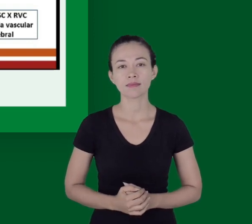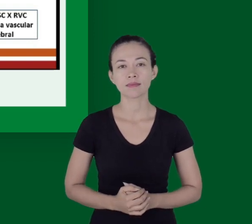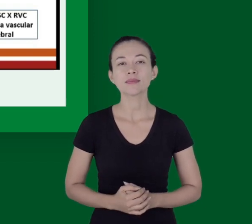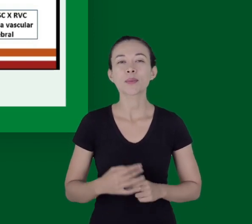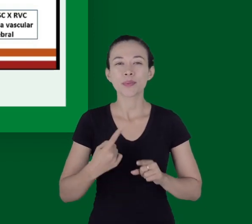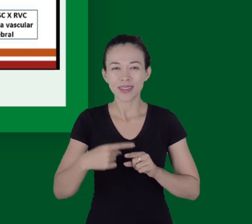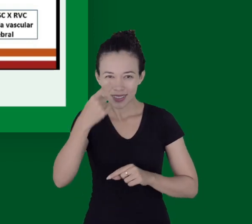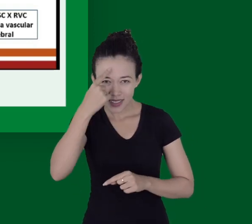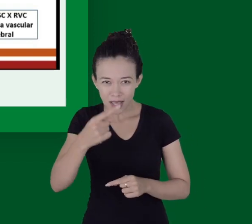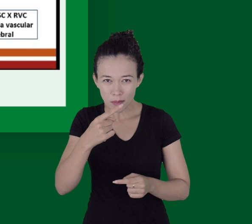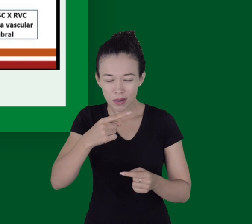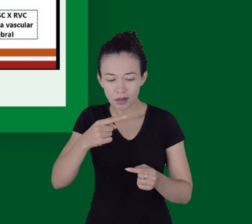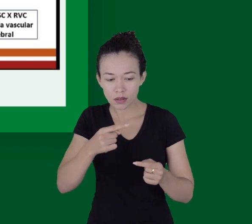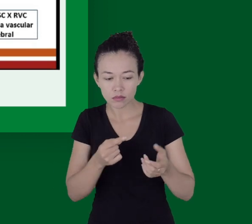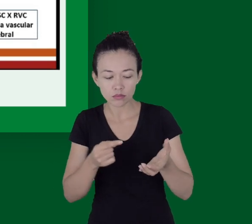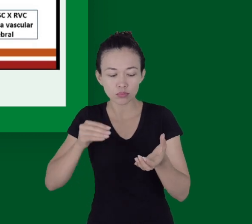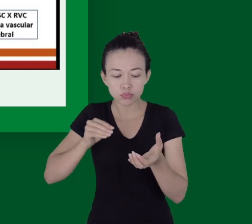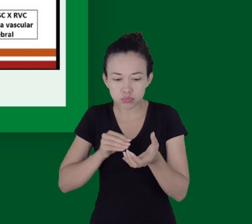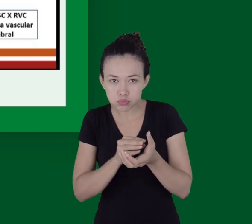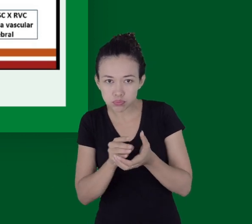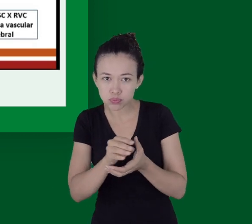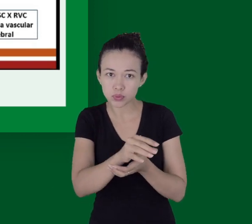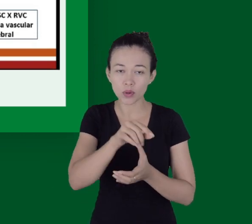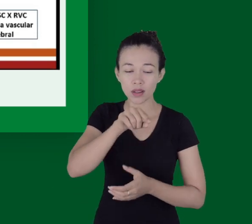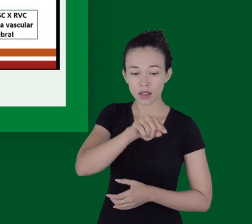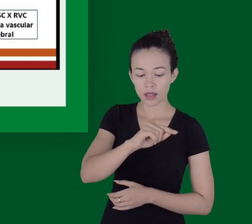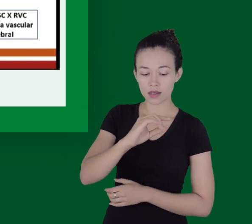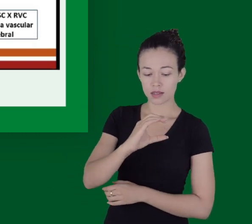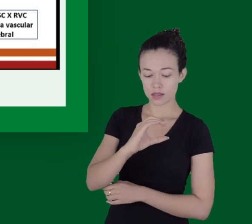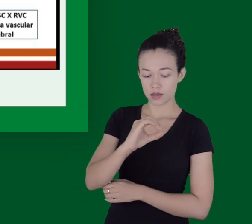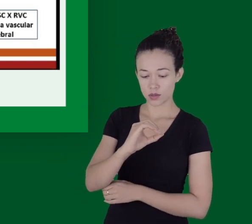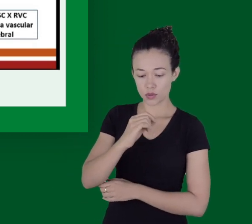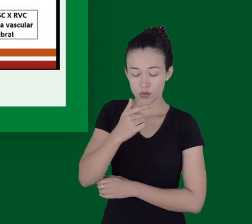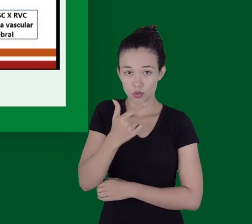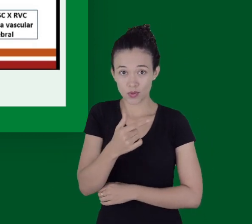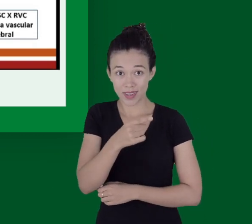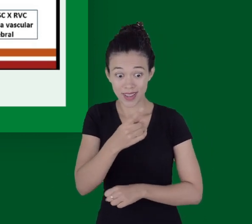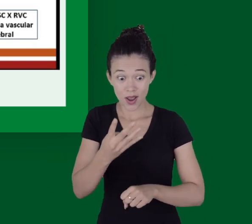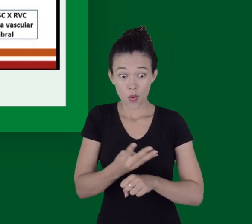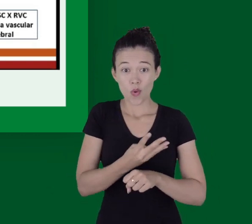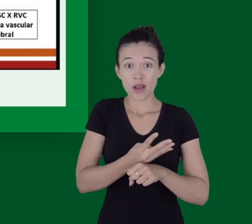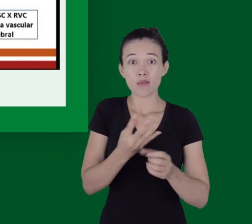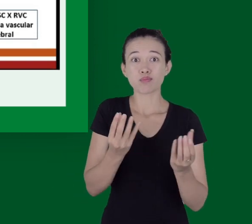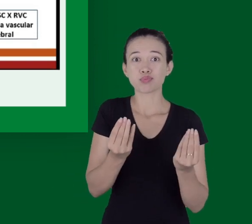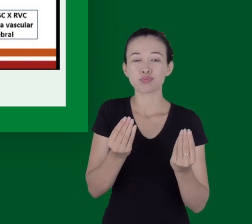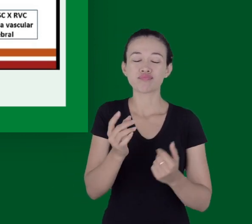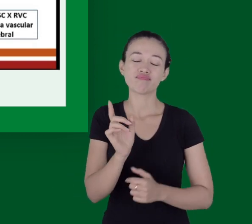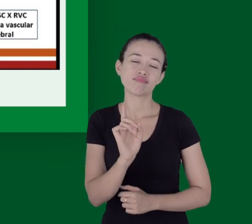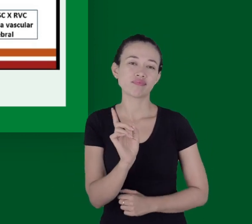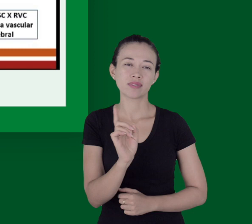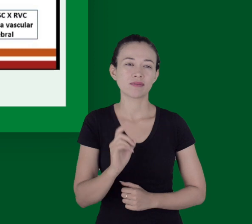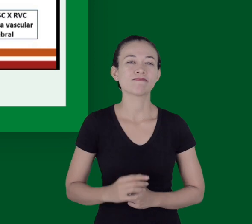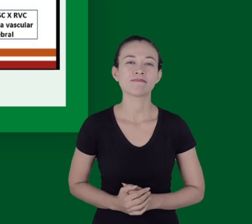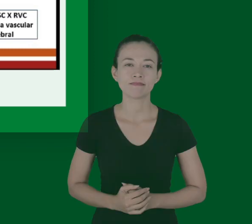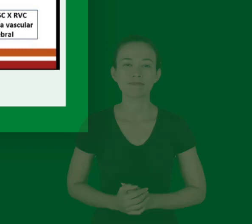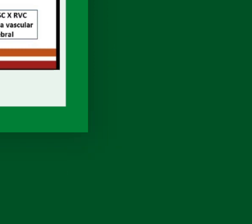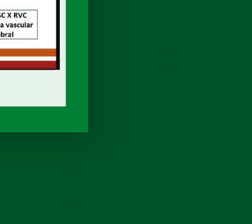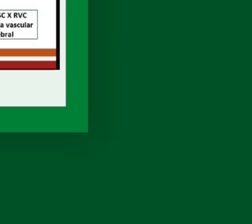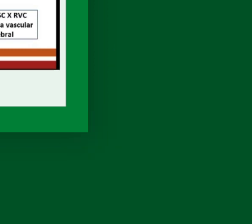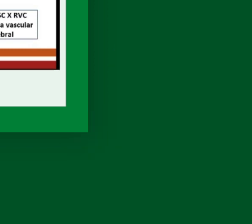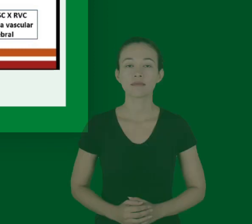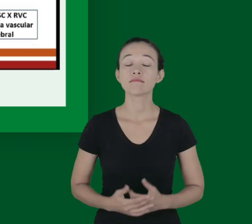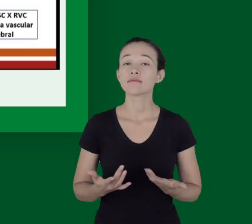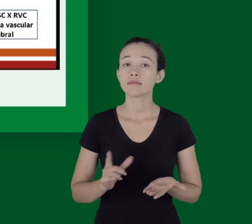carbono. Tem estudos que falam que a pressão de perfusão cerebral é de 50 e 60, ou seja, se eu não